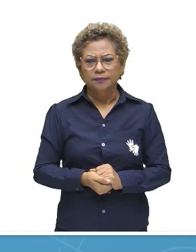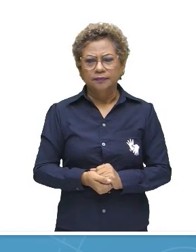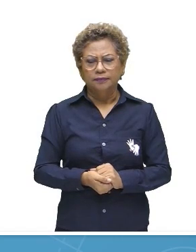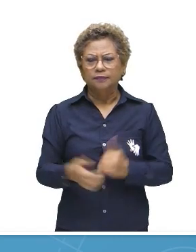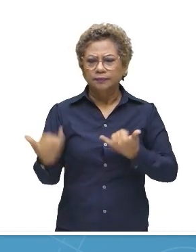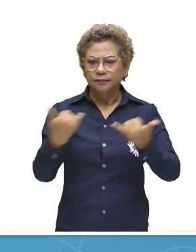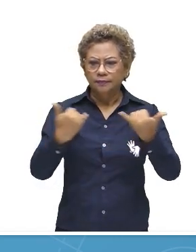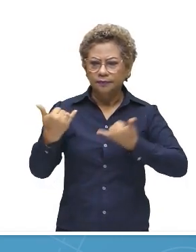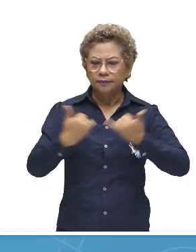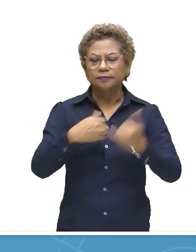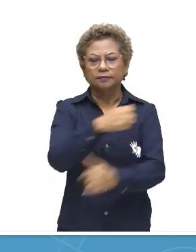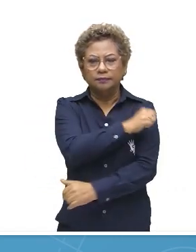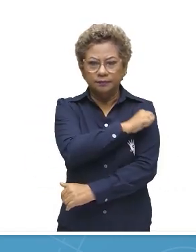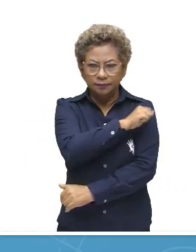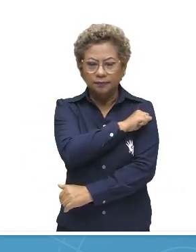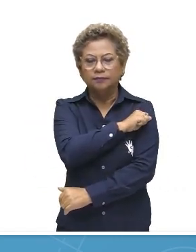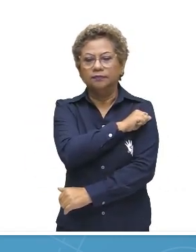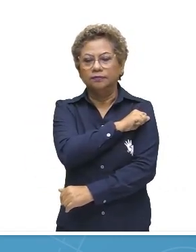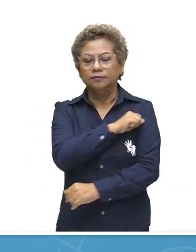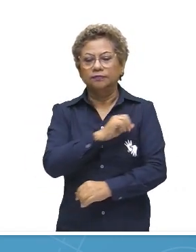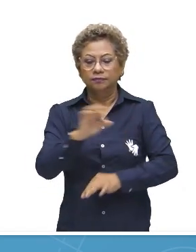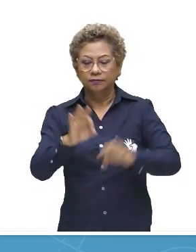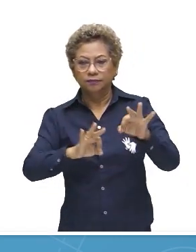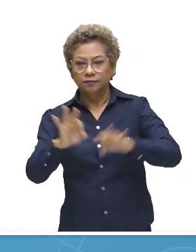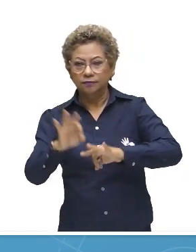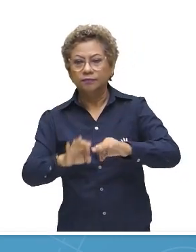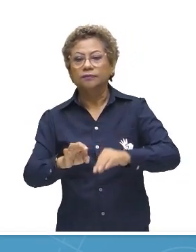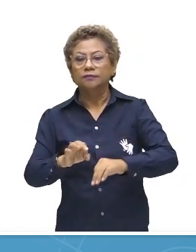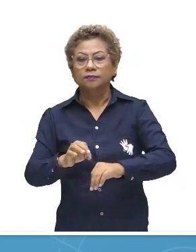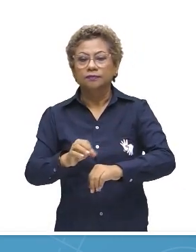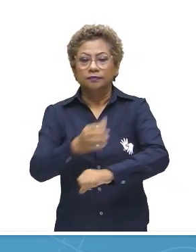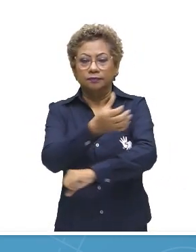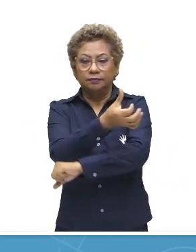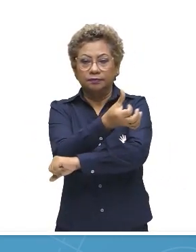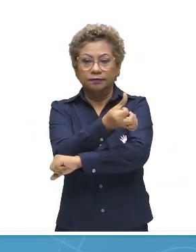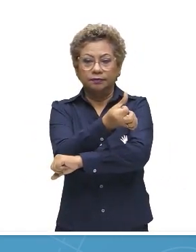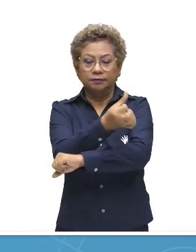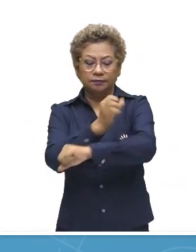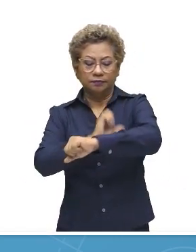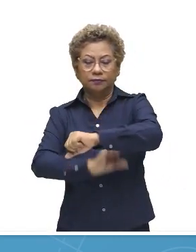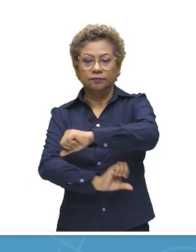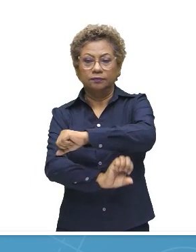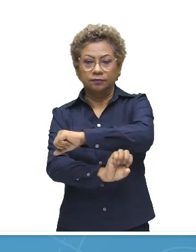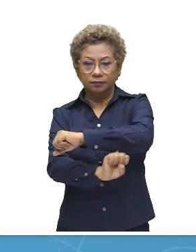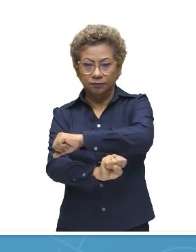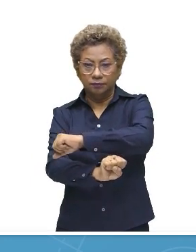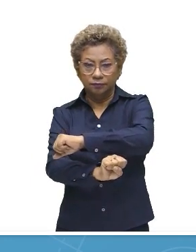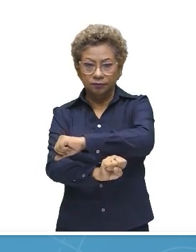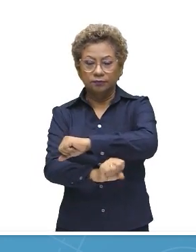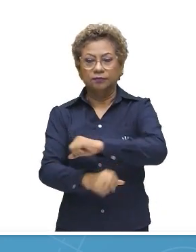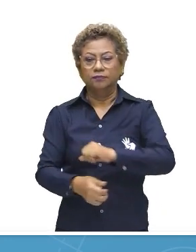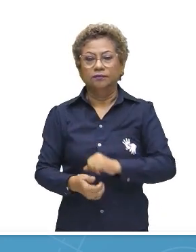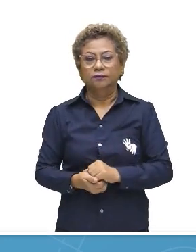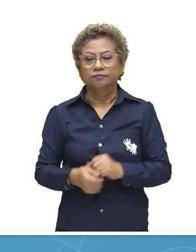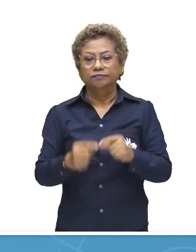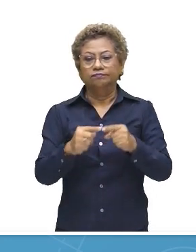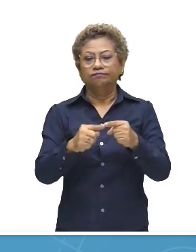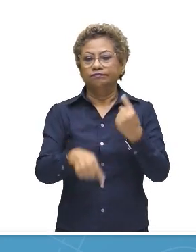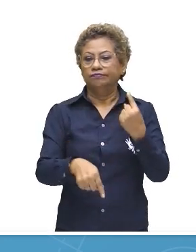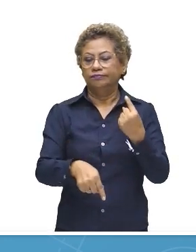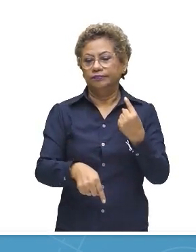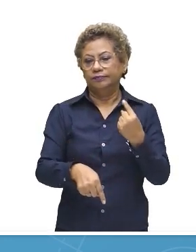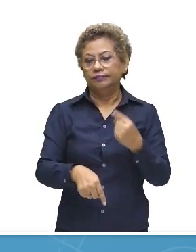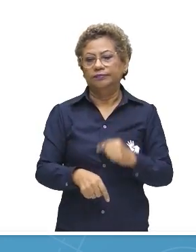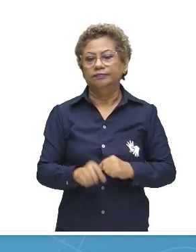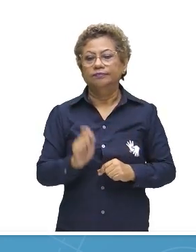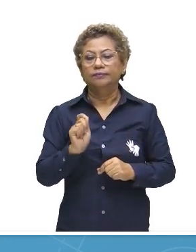vários colocaram 6 sobre 8, né, e fizer essa mesma jogada aqui, essa mesma multiplicação, esses números não serão iguais. Isso